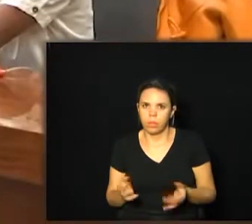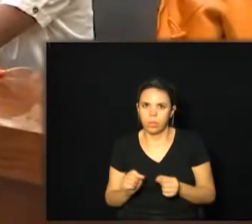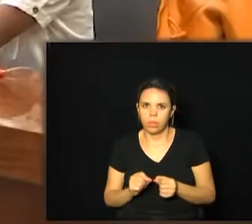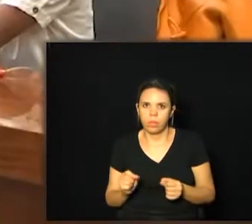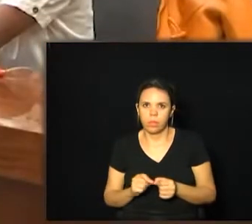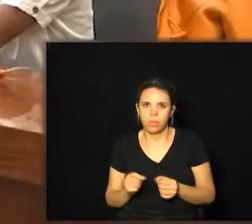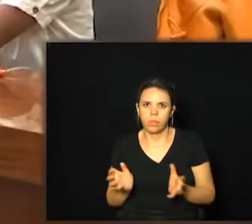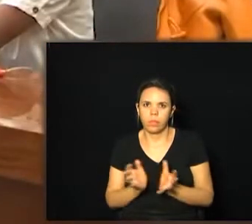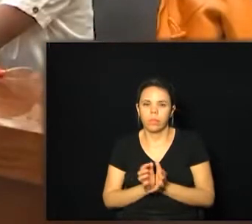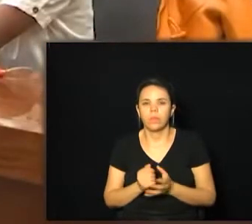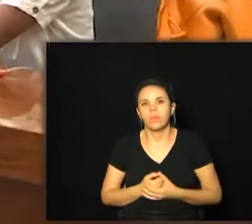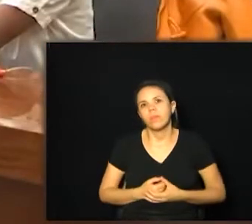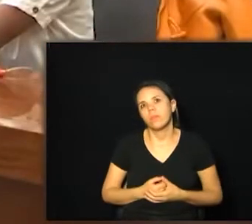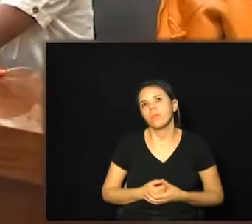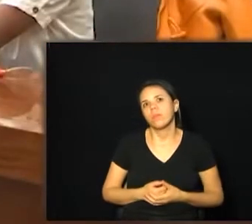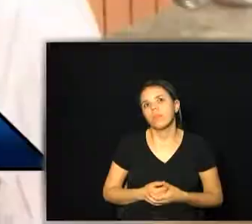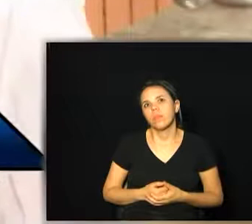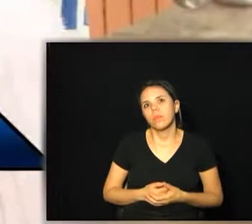feitos pela comissão.